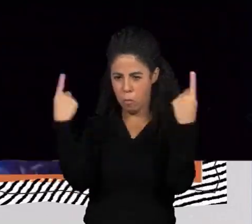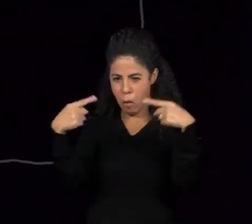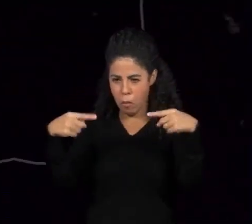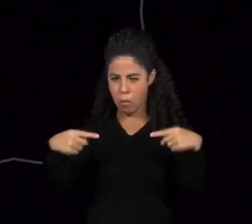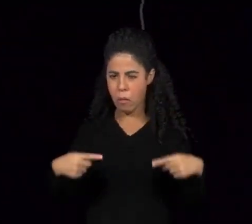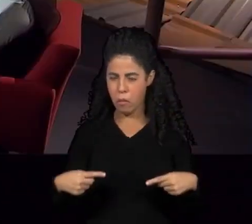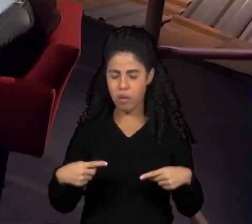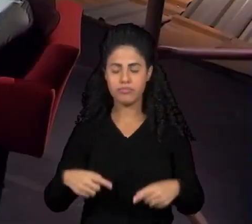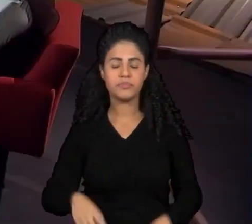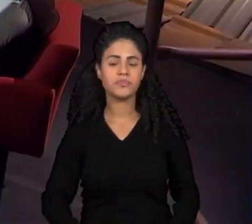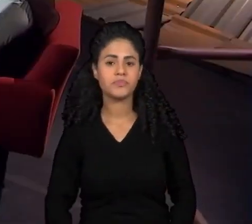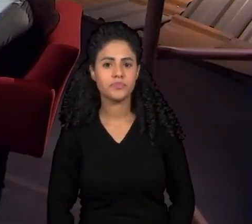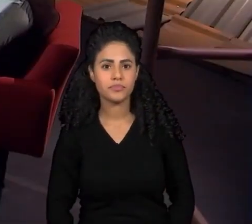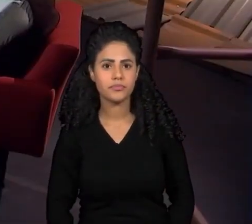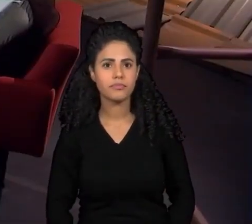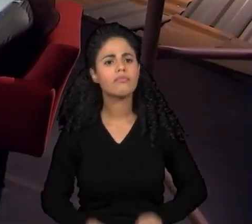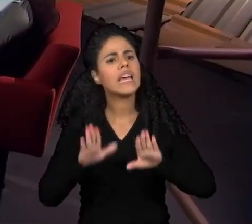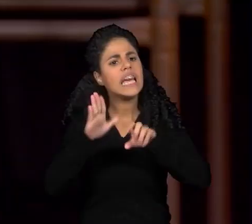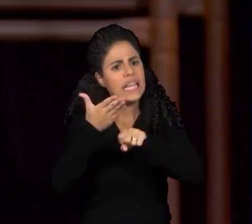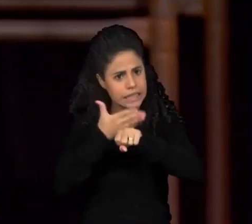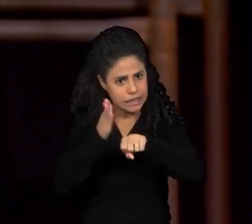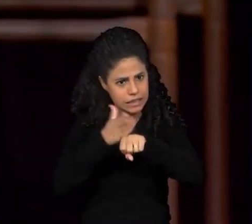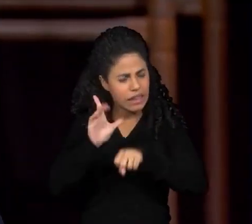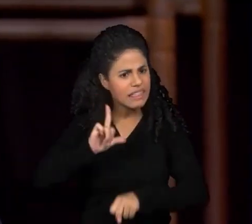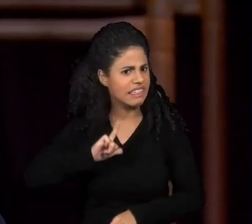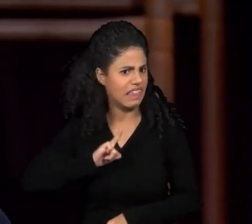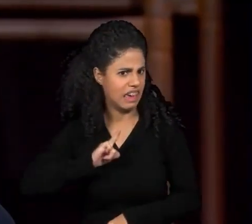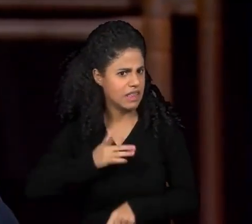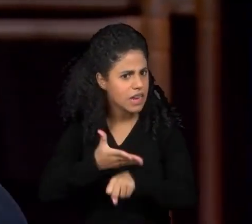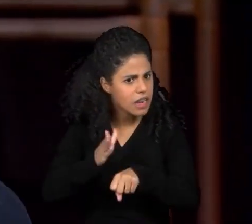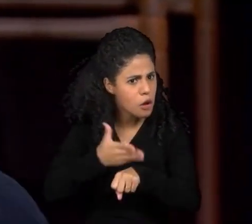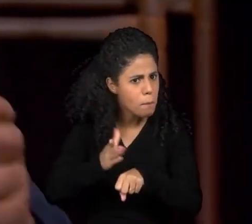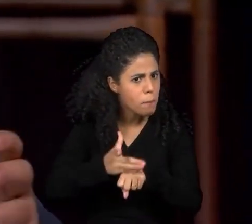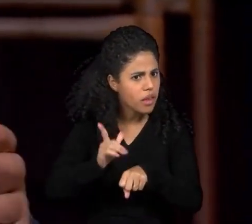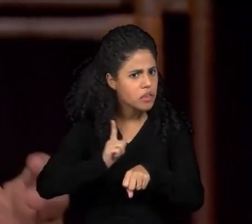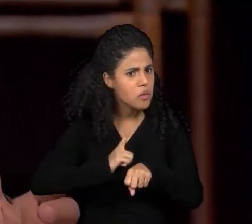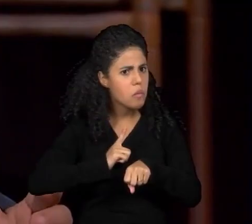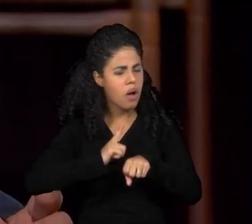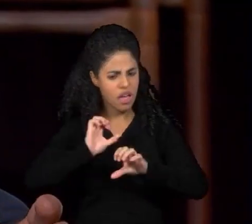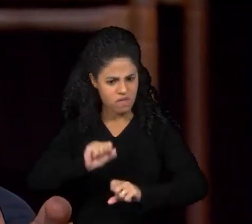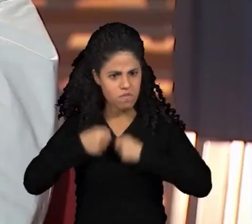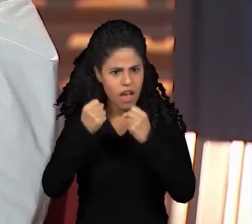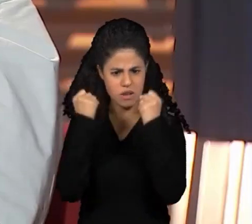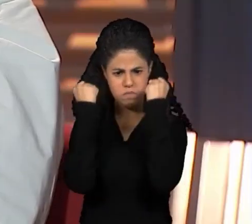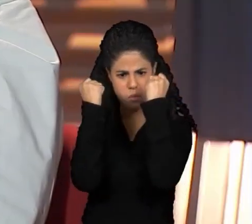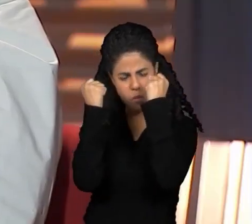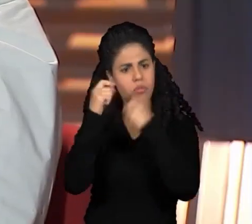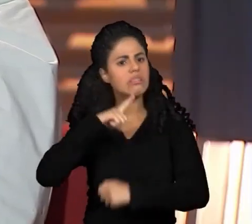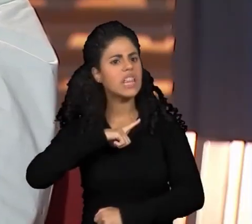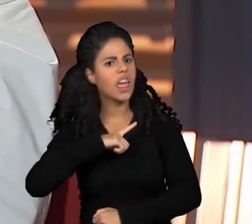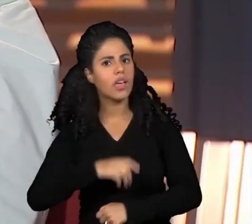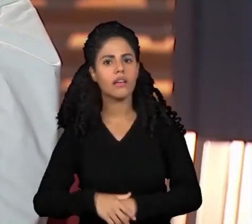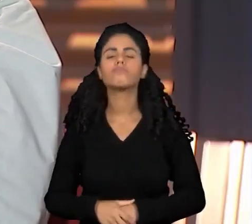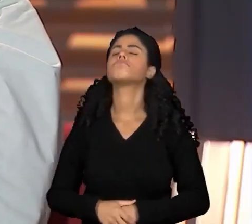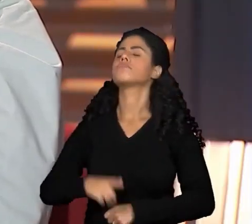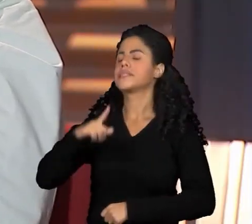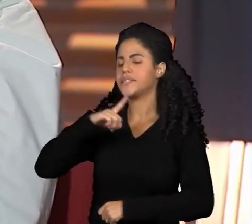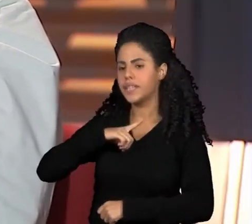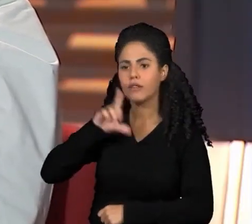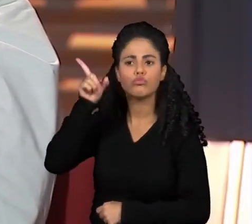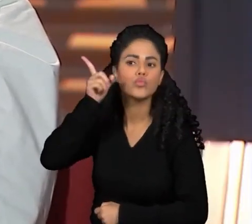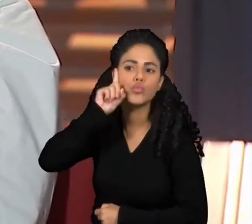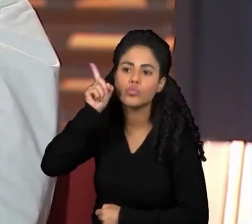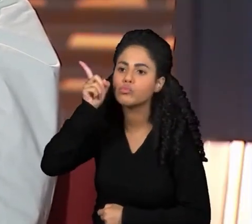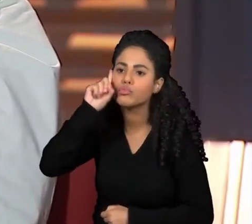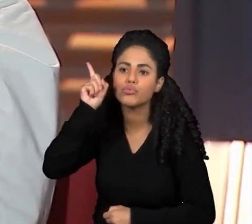e quem fez e a treinamento assim para quem joga na de rodovias da nota existe isso os treinamentos eles são diários